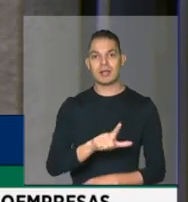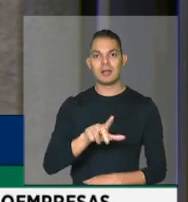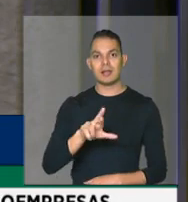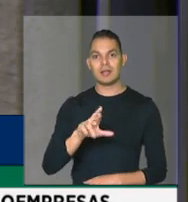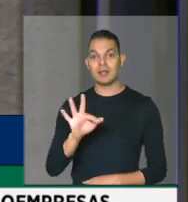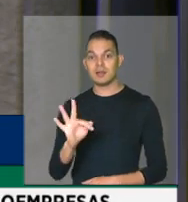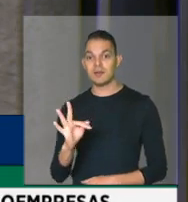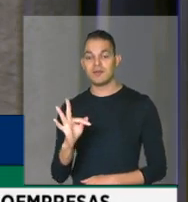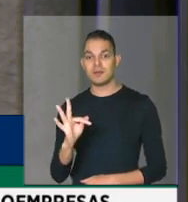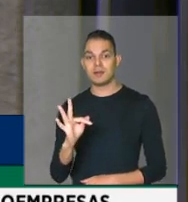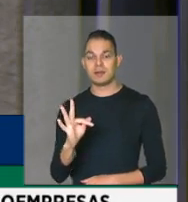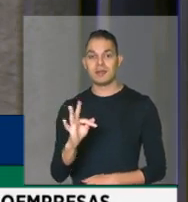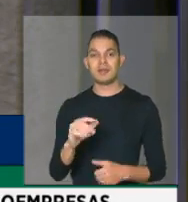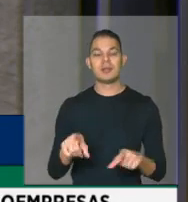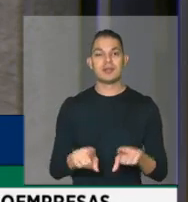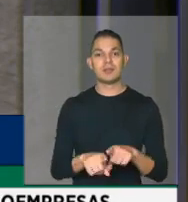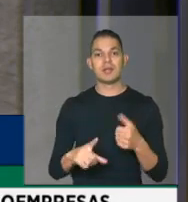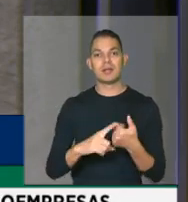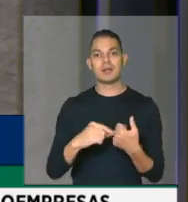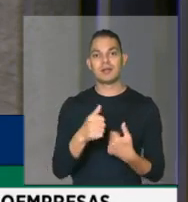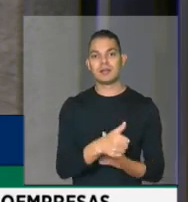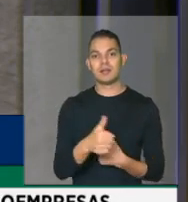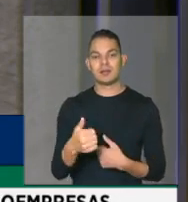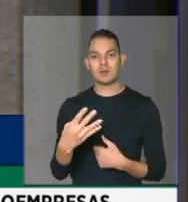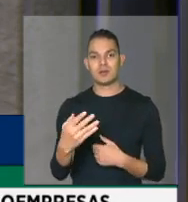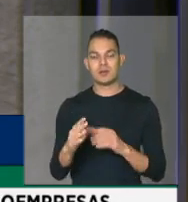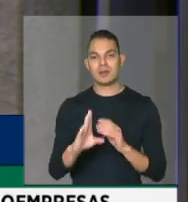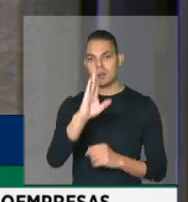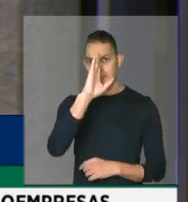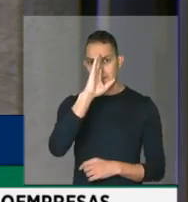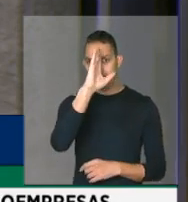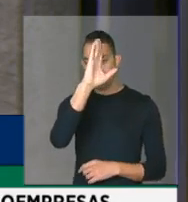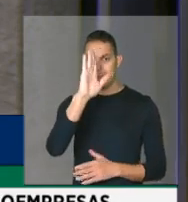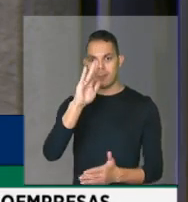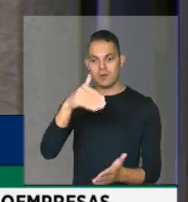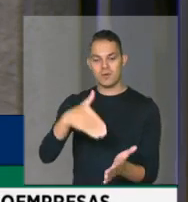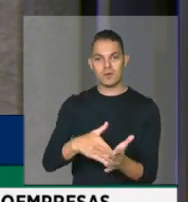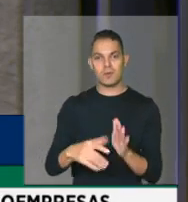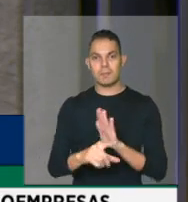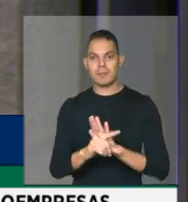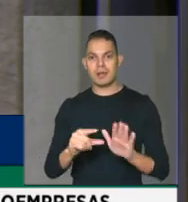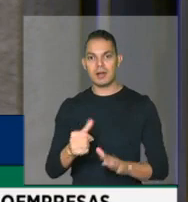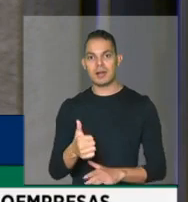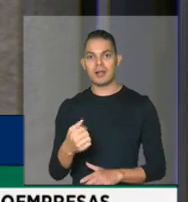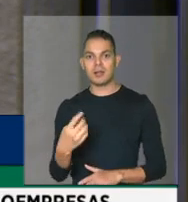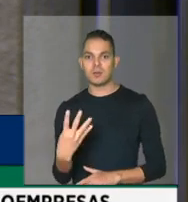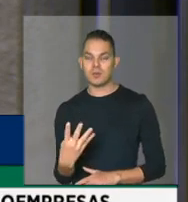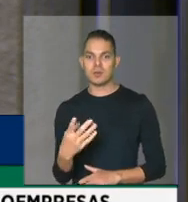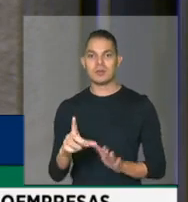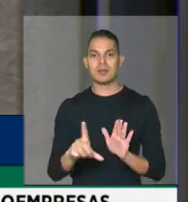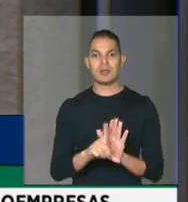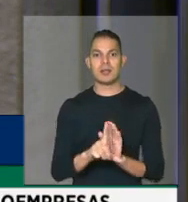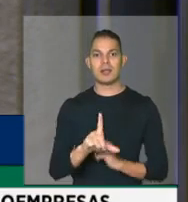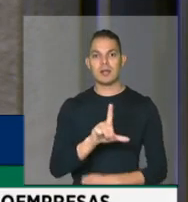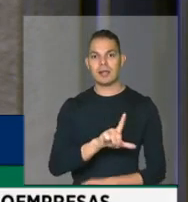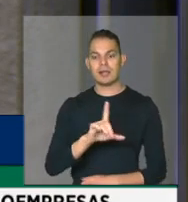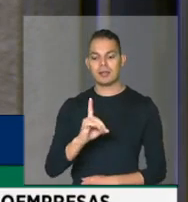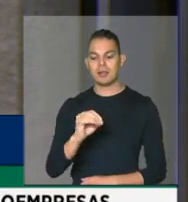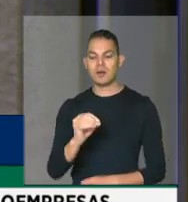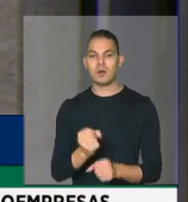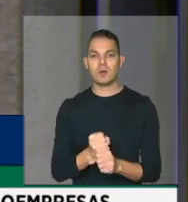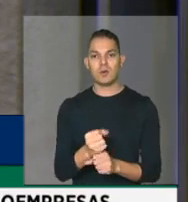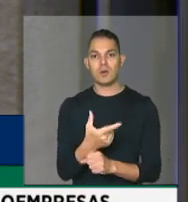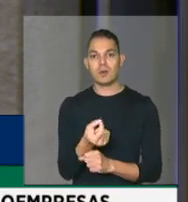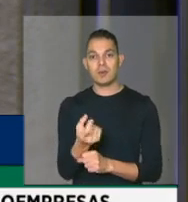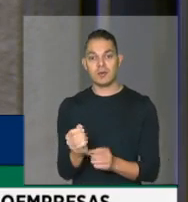Responsabilidade Fiscal e 114, caput parte final, parágrafo 14 da LDO 2020, para que durante